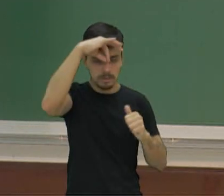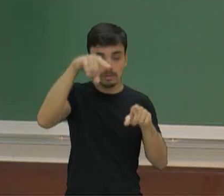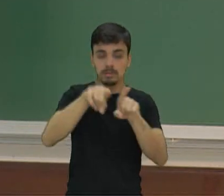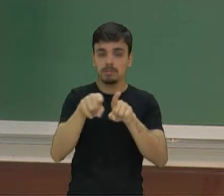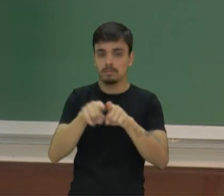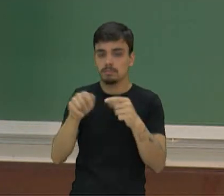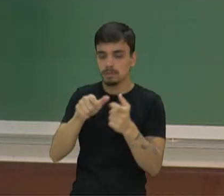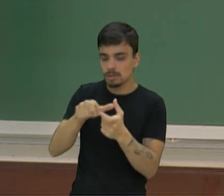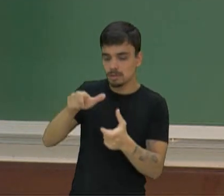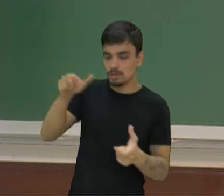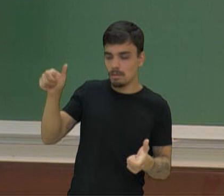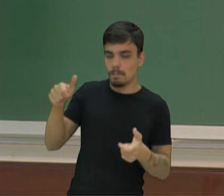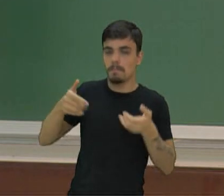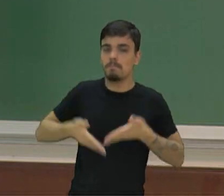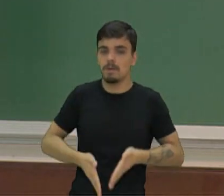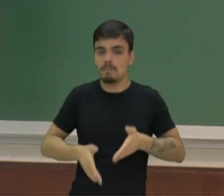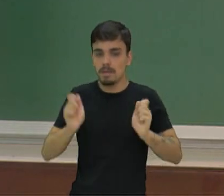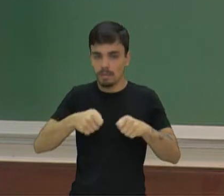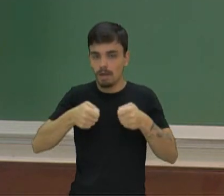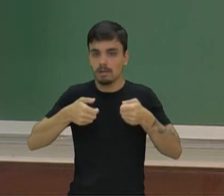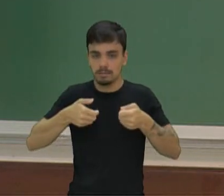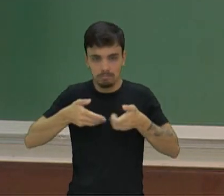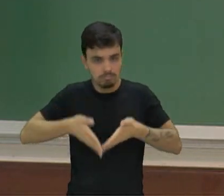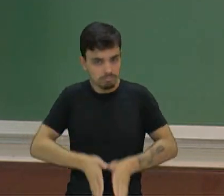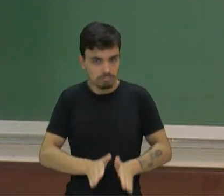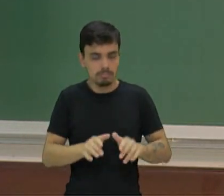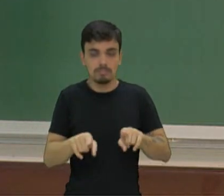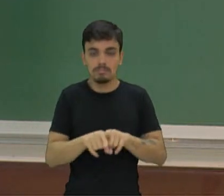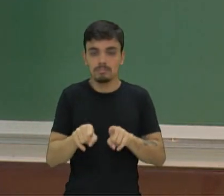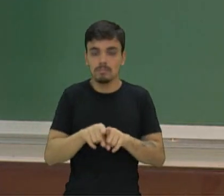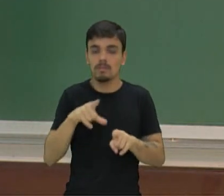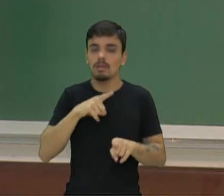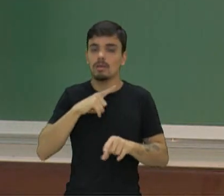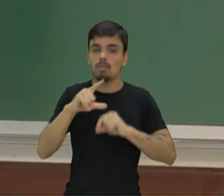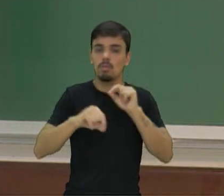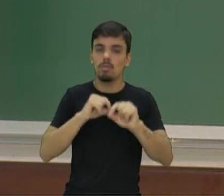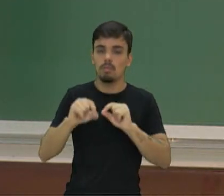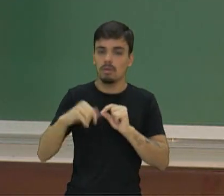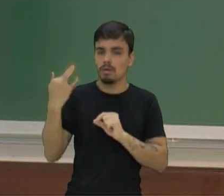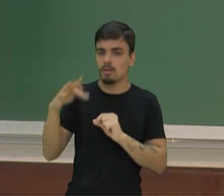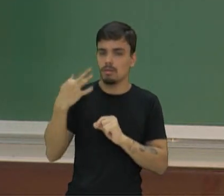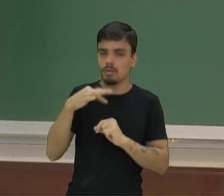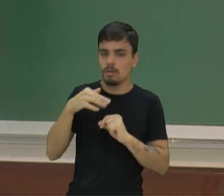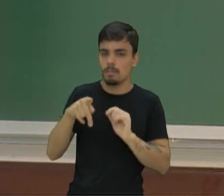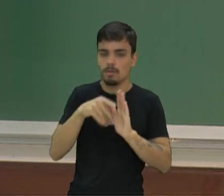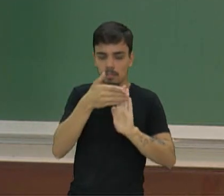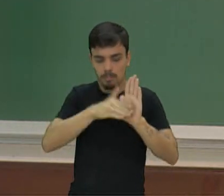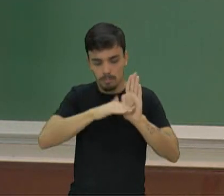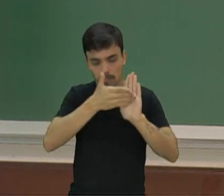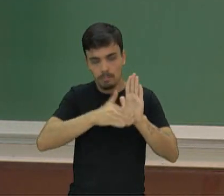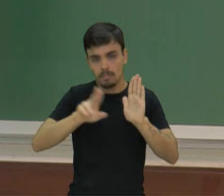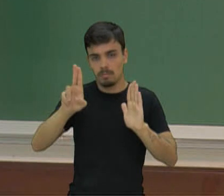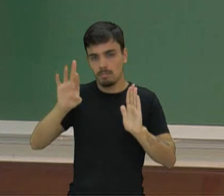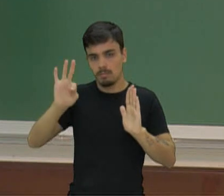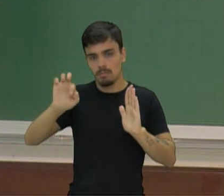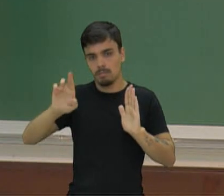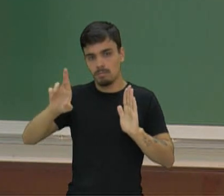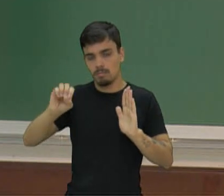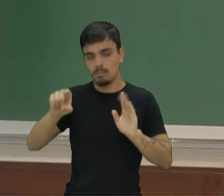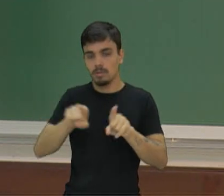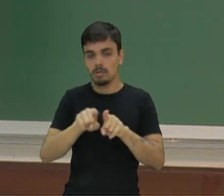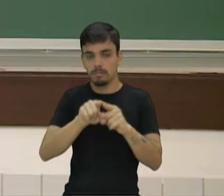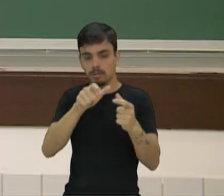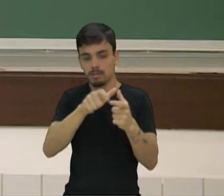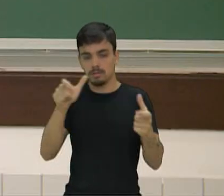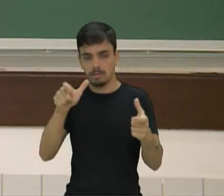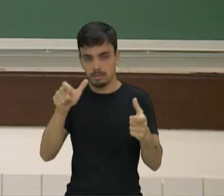para que o bebê possa passar. Nessa fase começam contrações das paredes do útero, né? E a dilatação desse colo. Então, ela